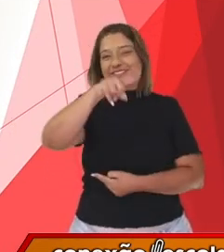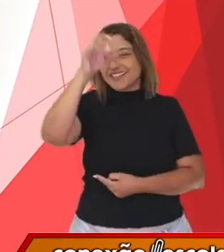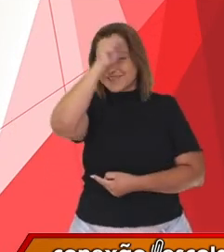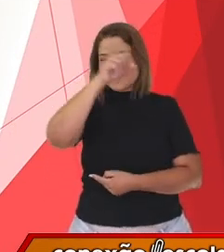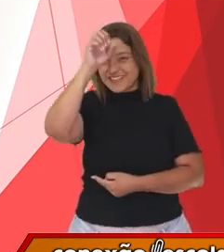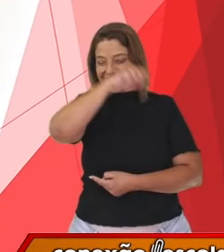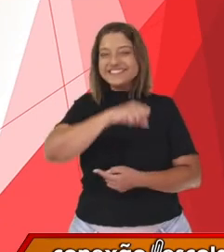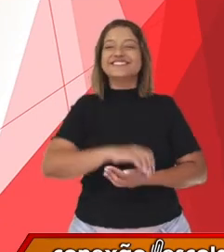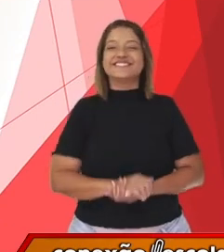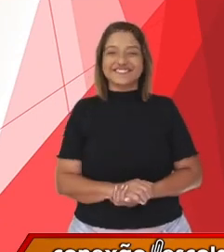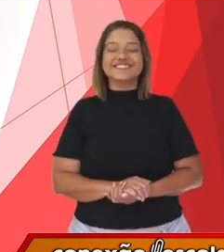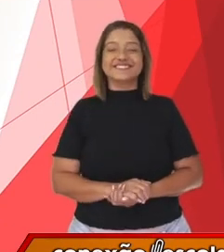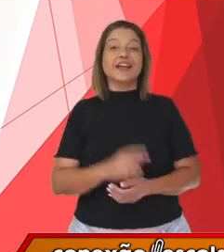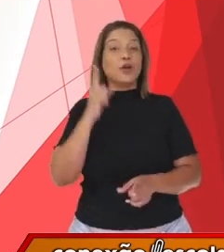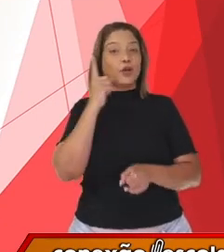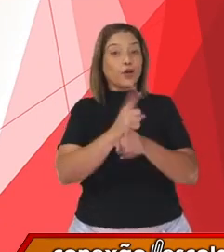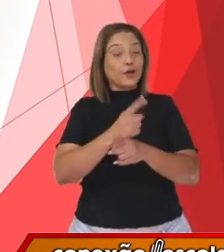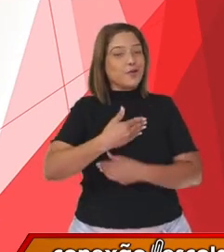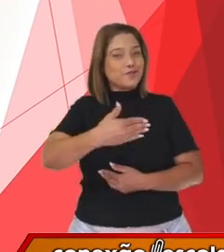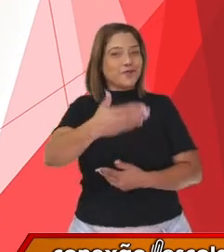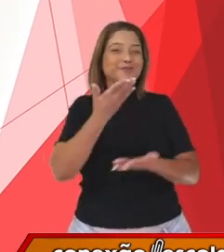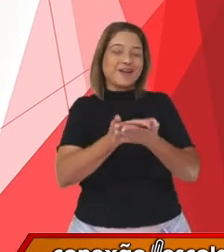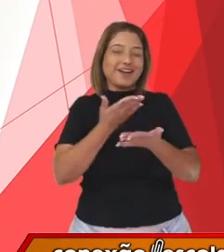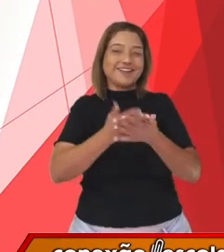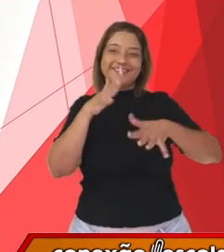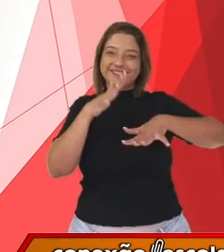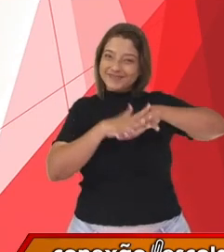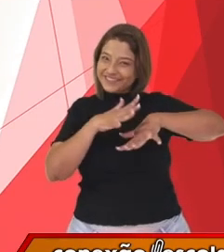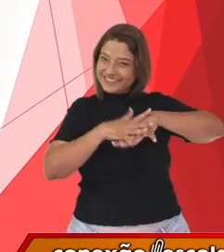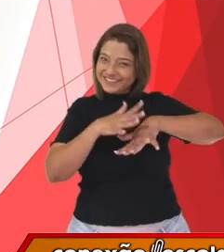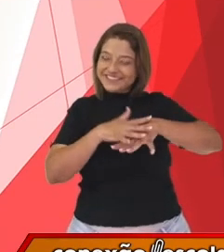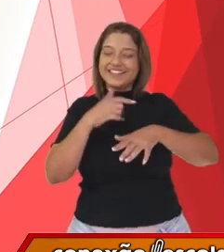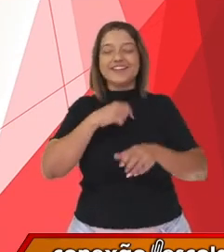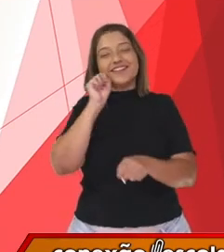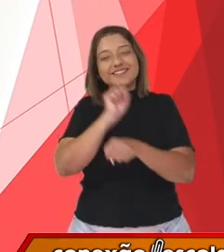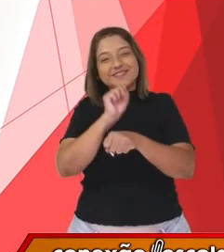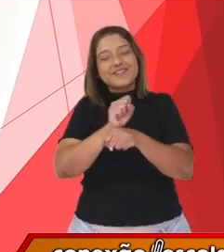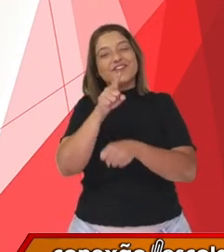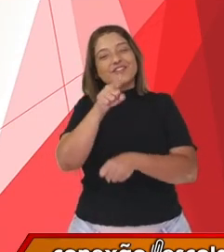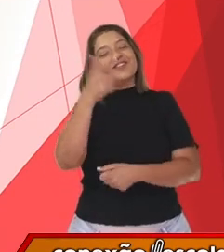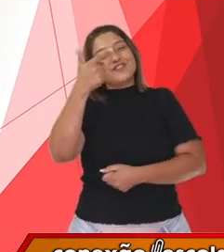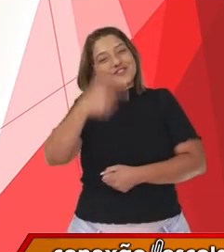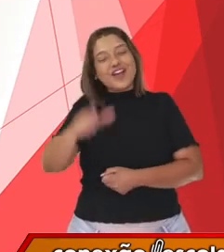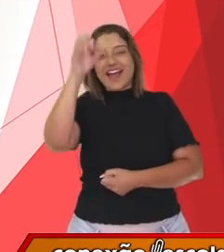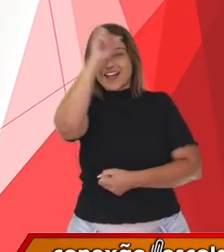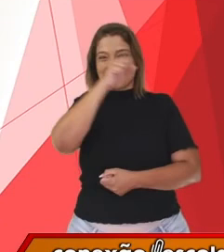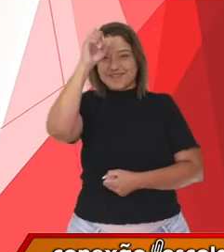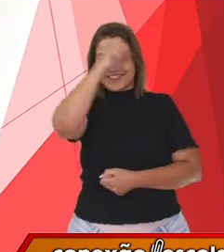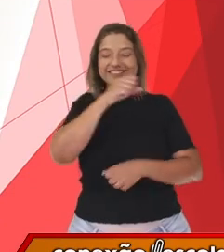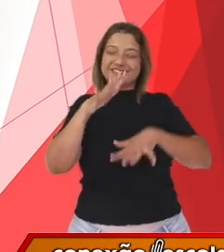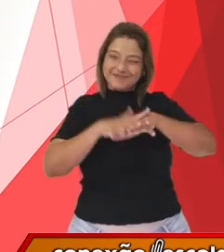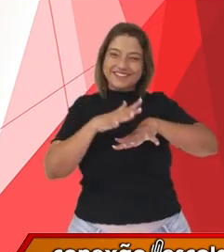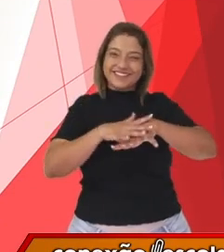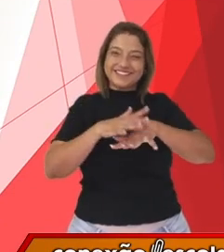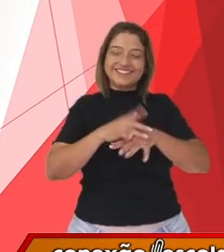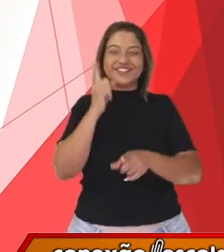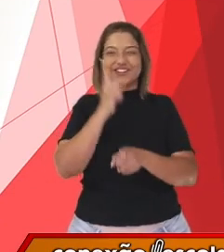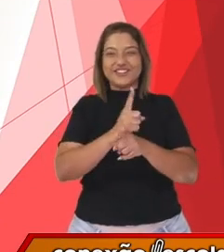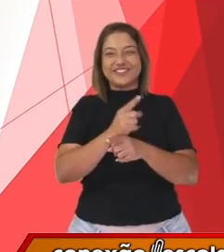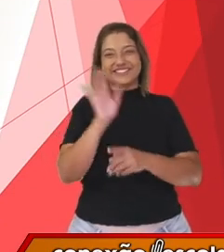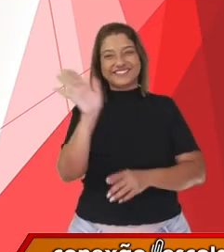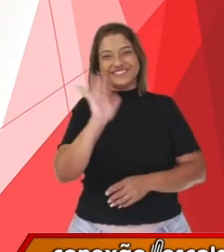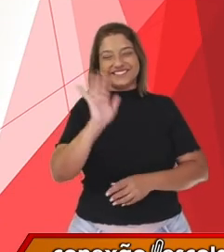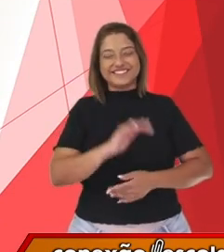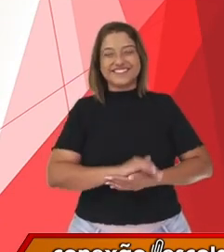Até a próxima aula de matemática e eu aguardo você para mais aprendizagens matemáticas. Até lá!